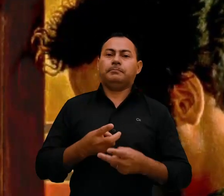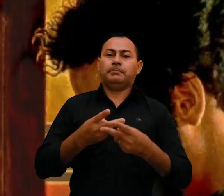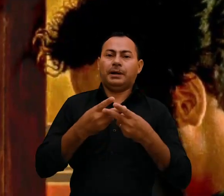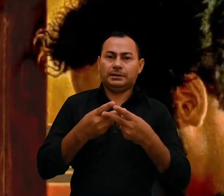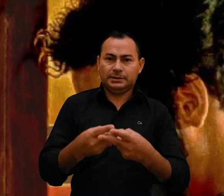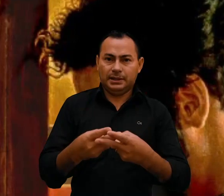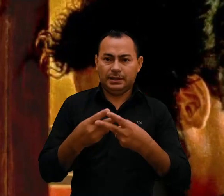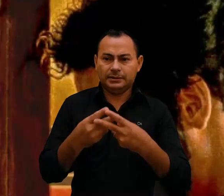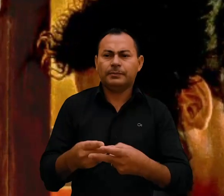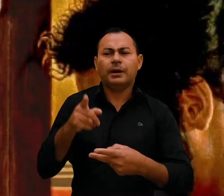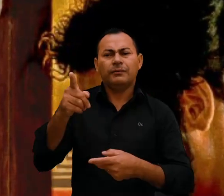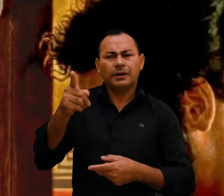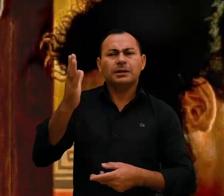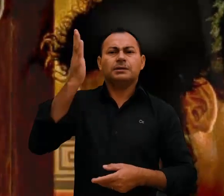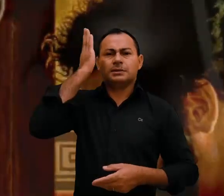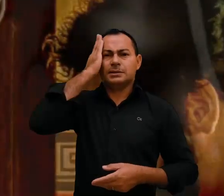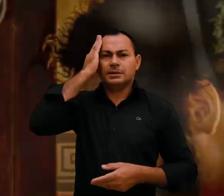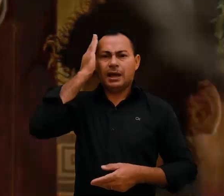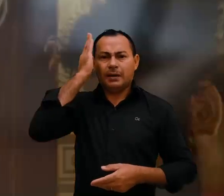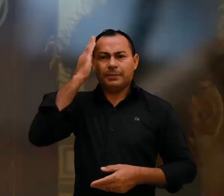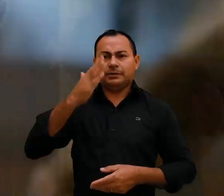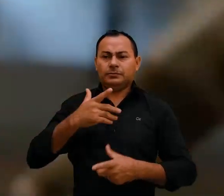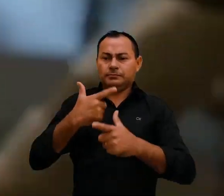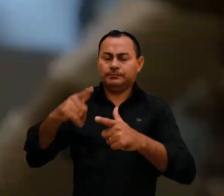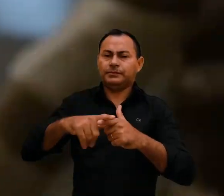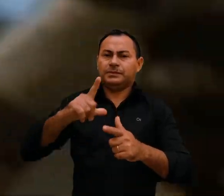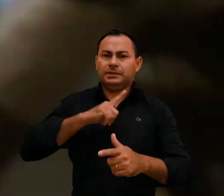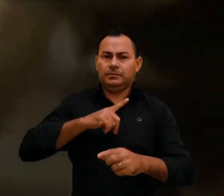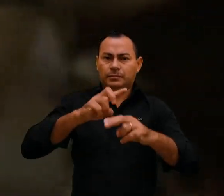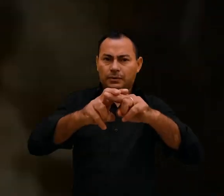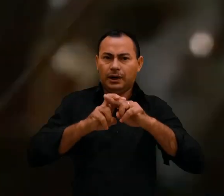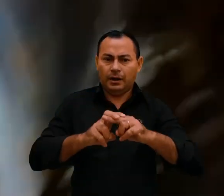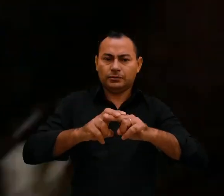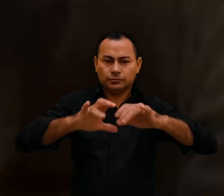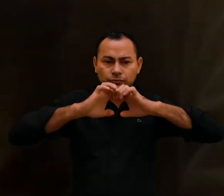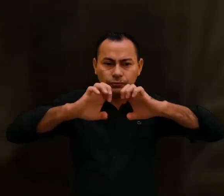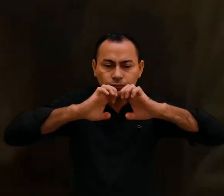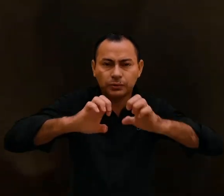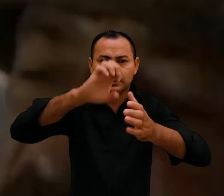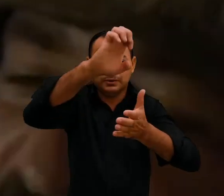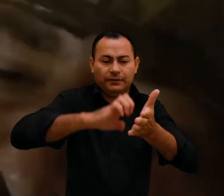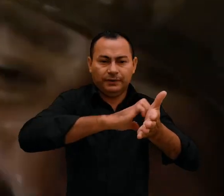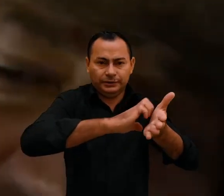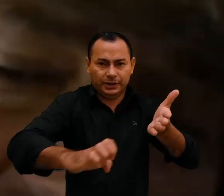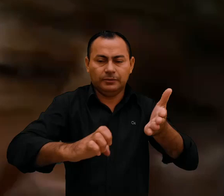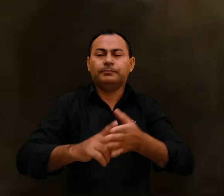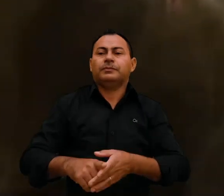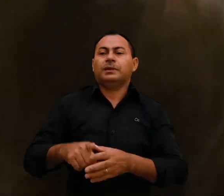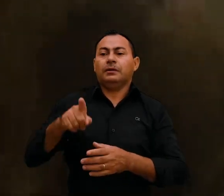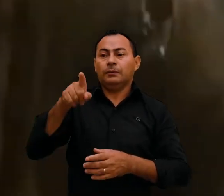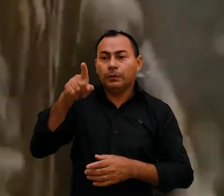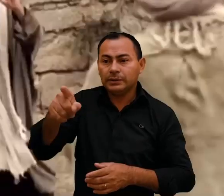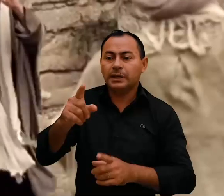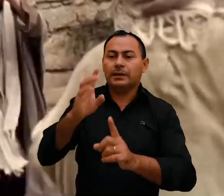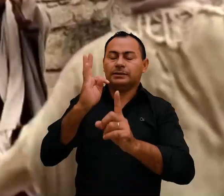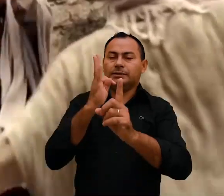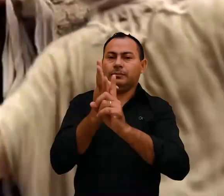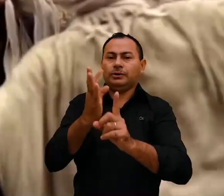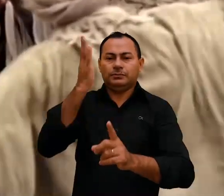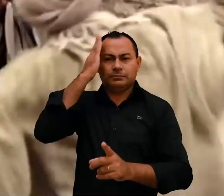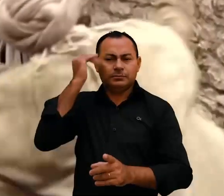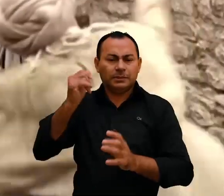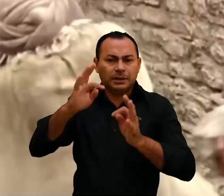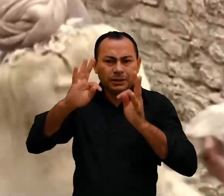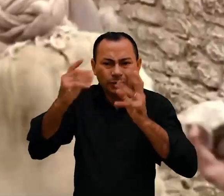paciência e você sabe dos problemas que tive por causa da pregação do evangelho você